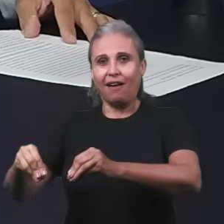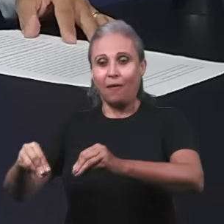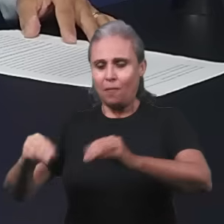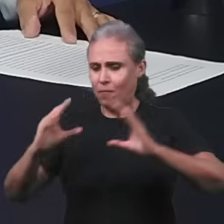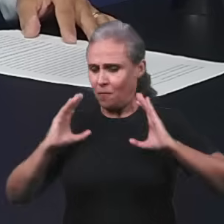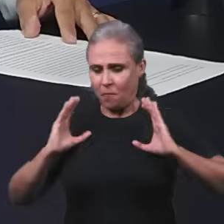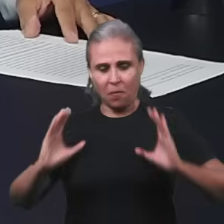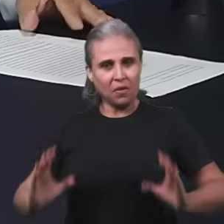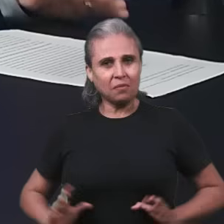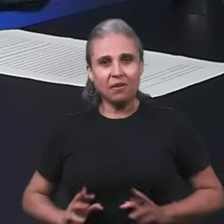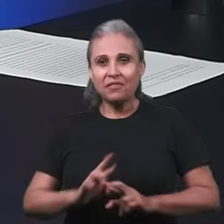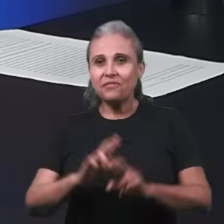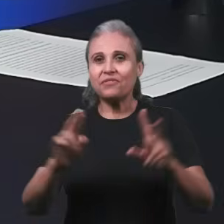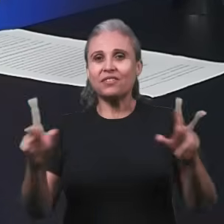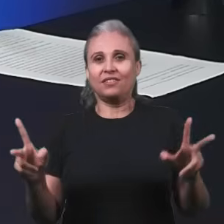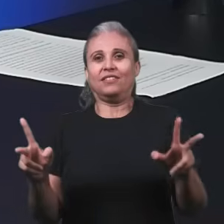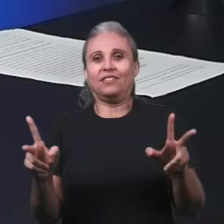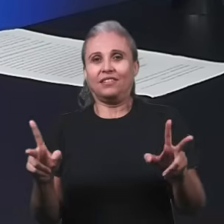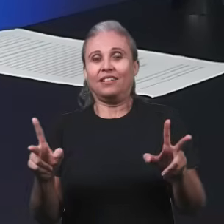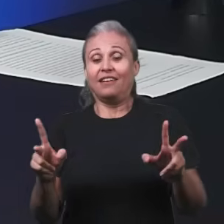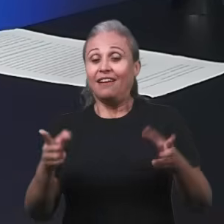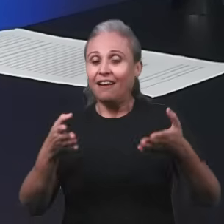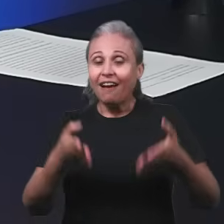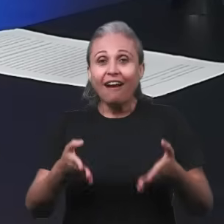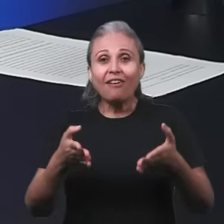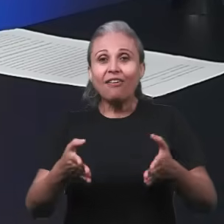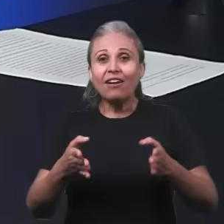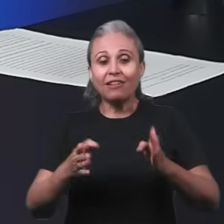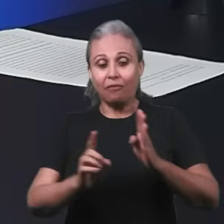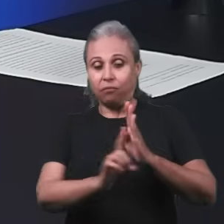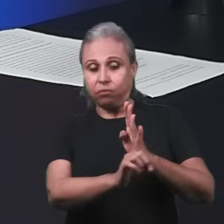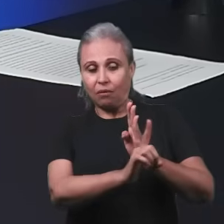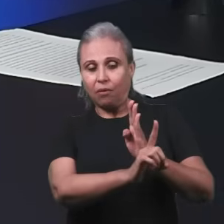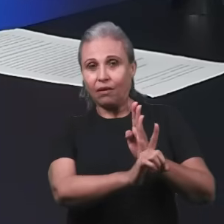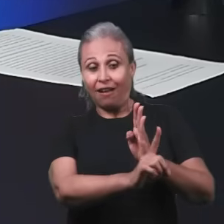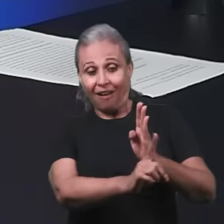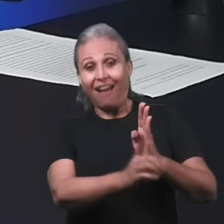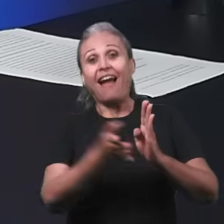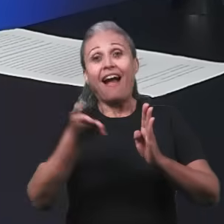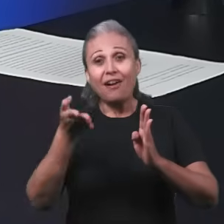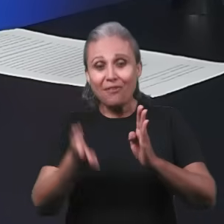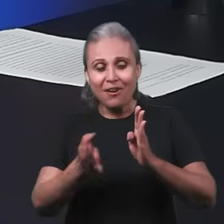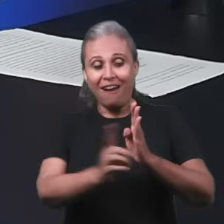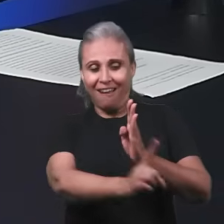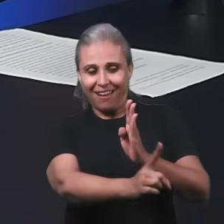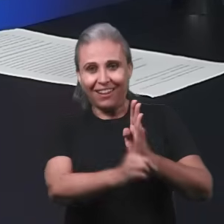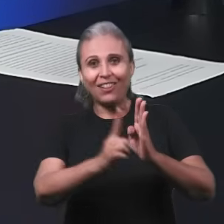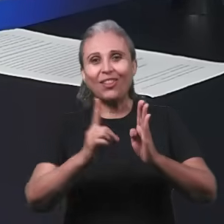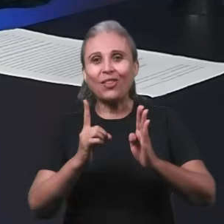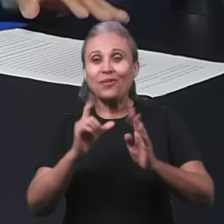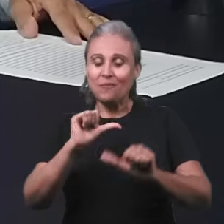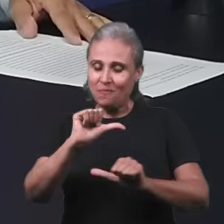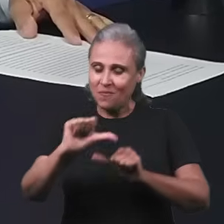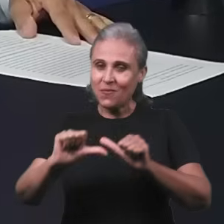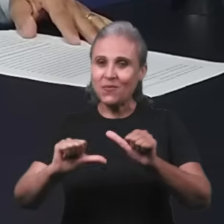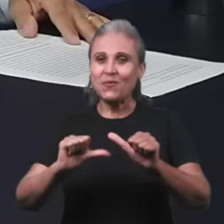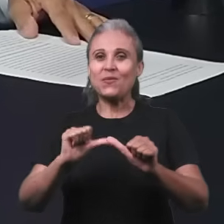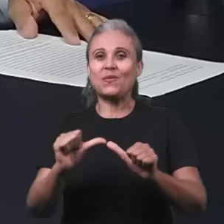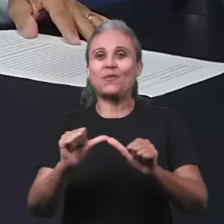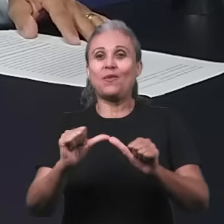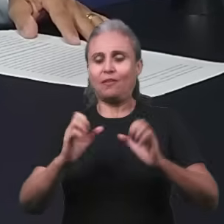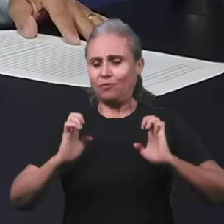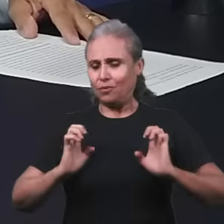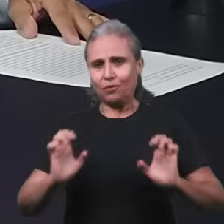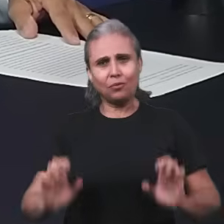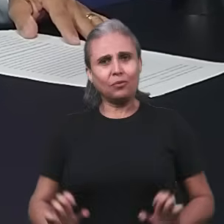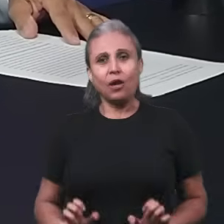coloca numa outra posição. Então agora, aquele que estava à porta, agora ele entrou, ele andou, não é? Ele mudou totalmente a sua posição, a sua estrutura, porque